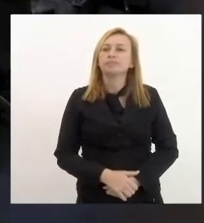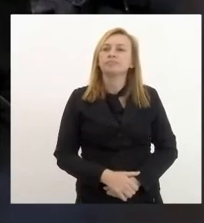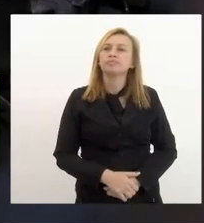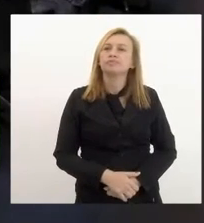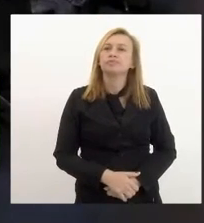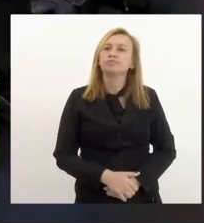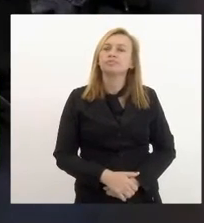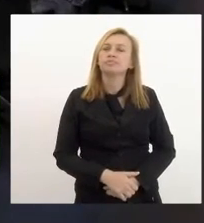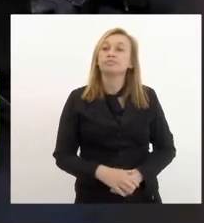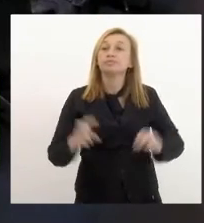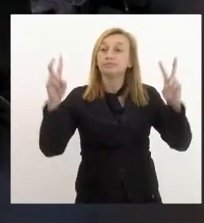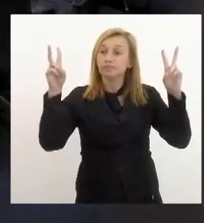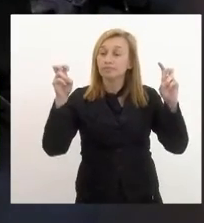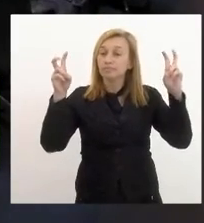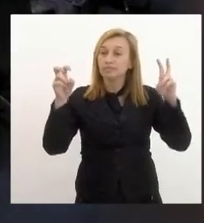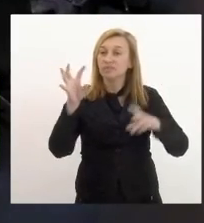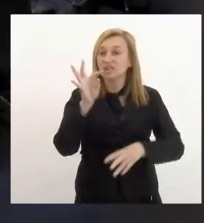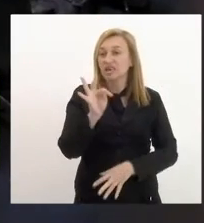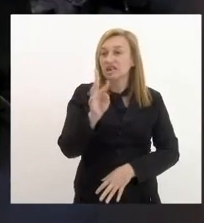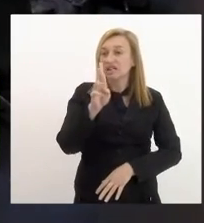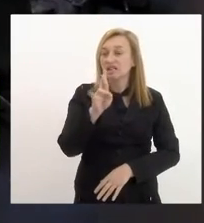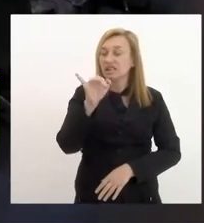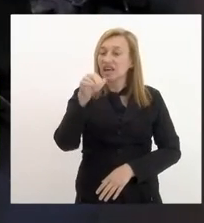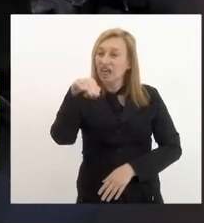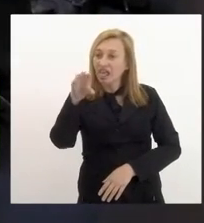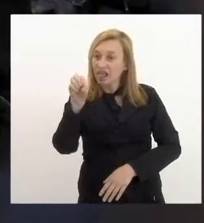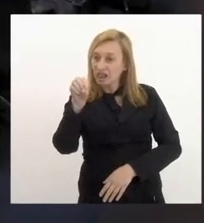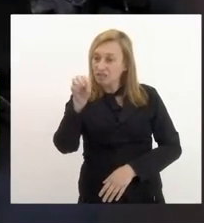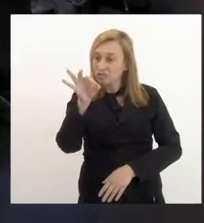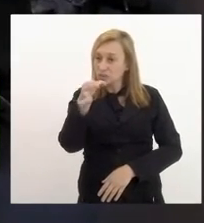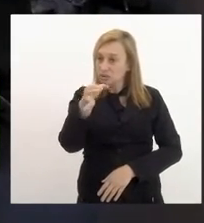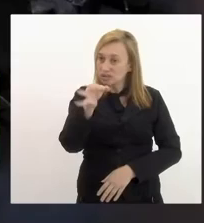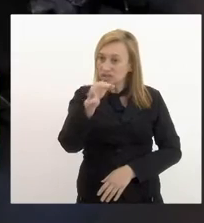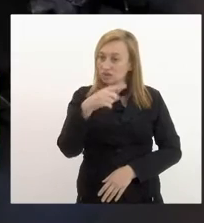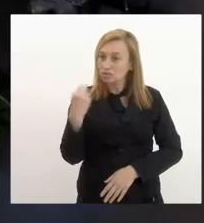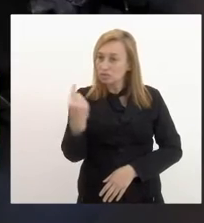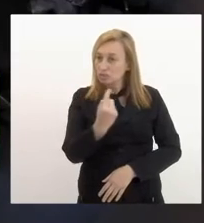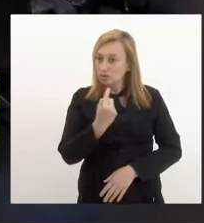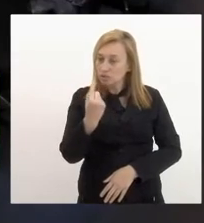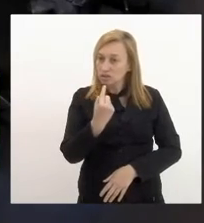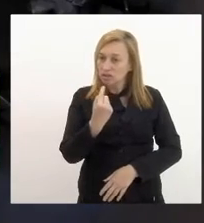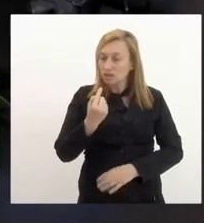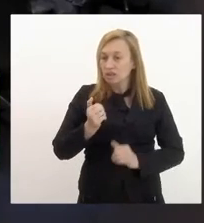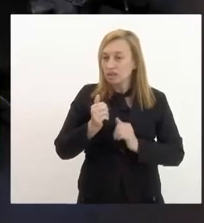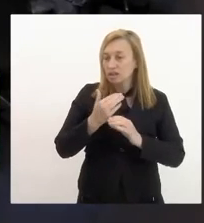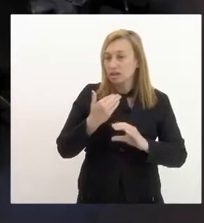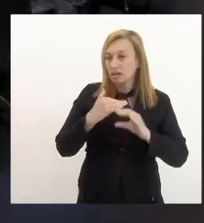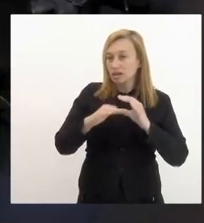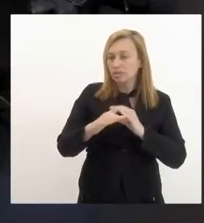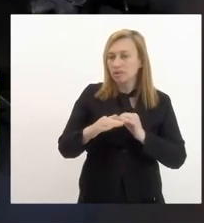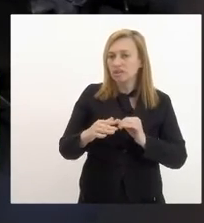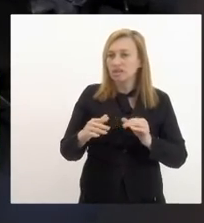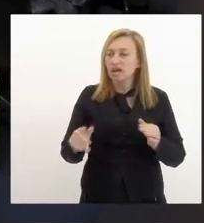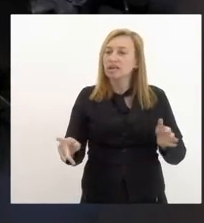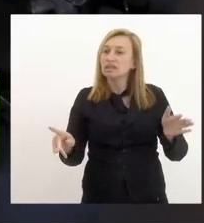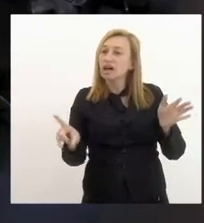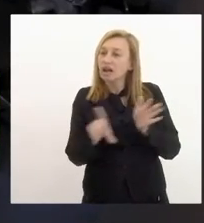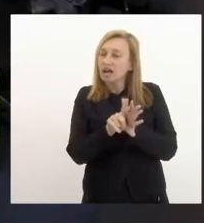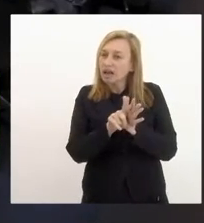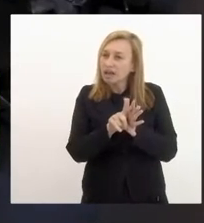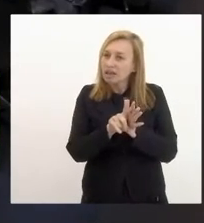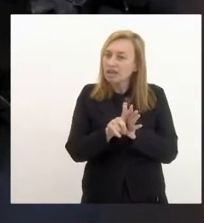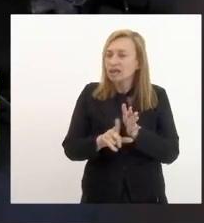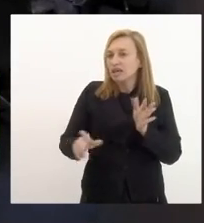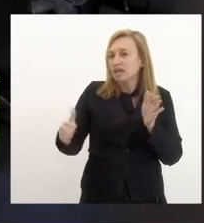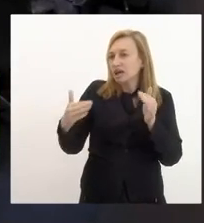questão do triênio de fato nós encaminhamos aquilo que tava na lei no distrito